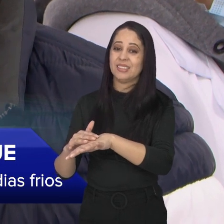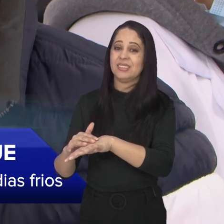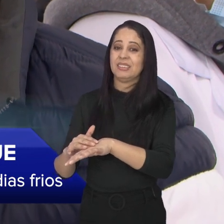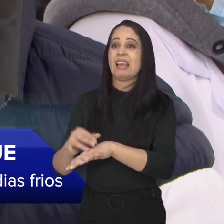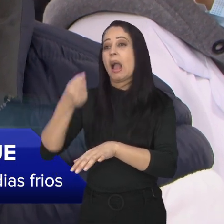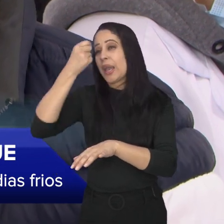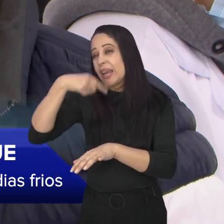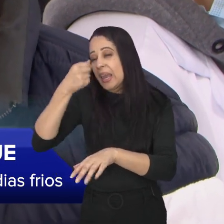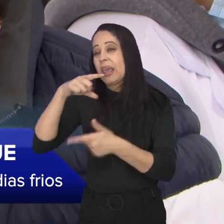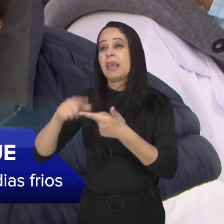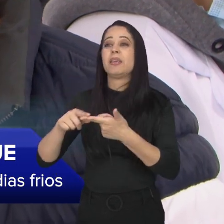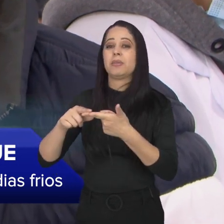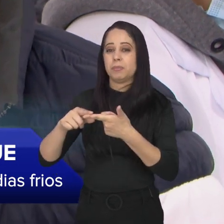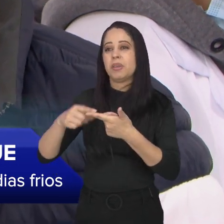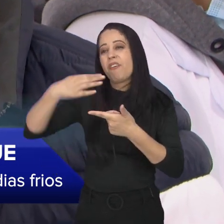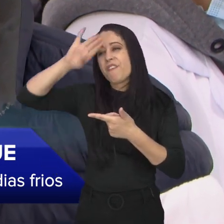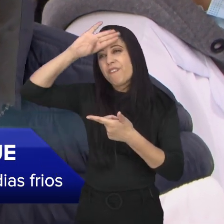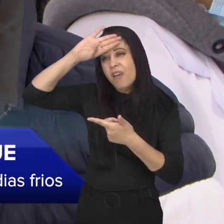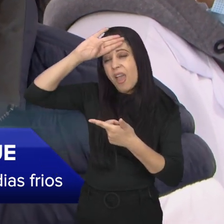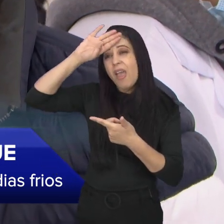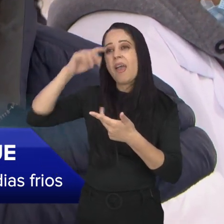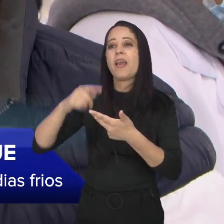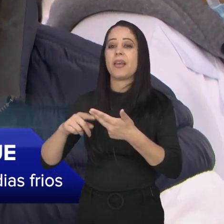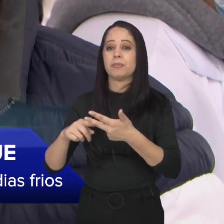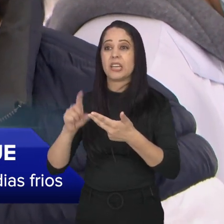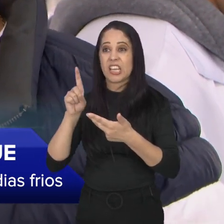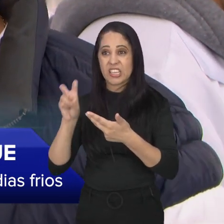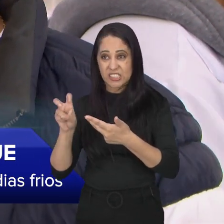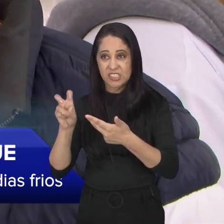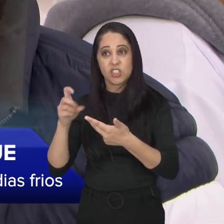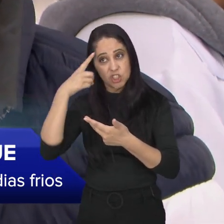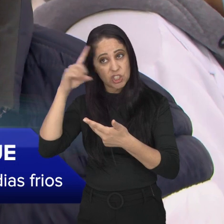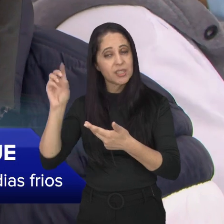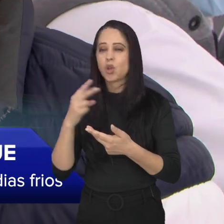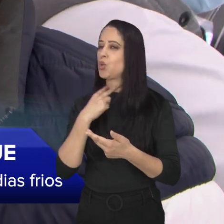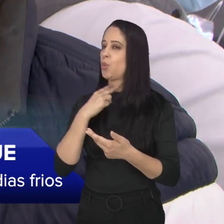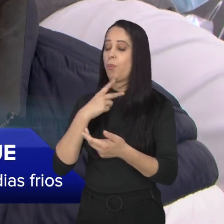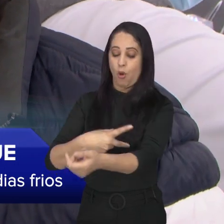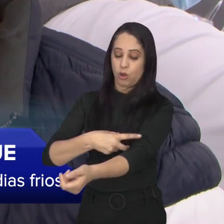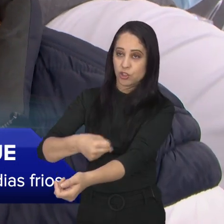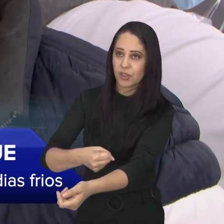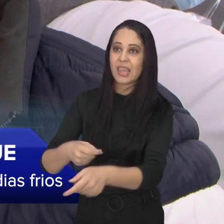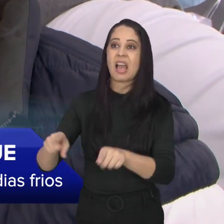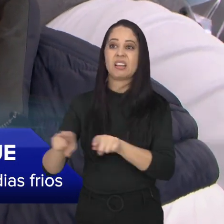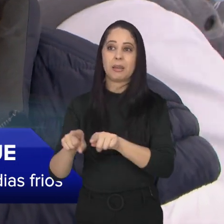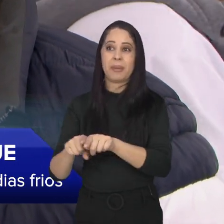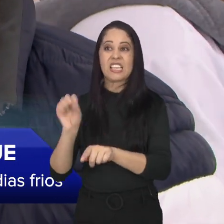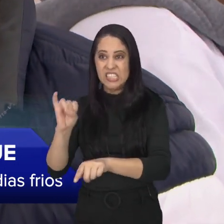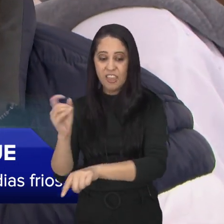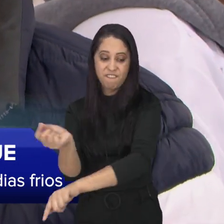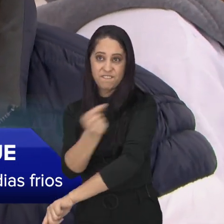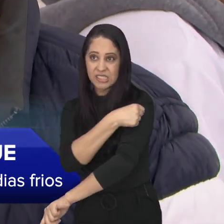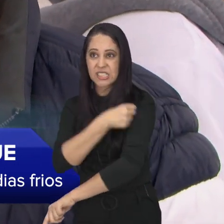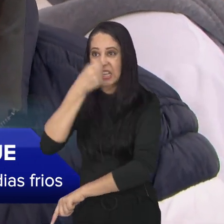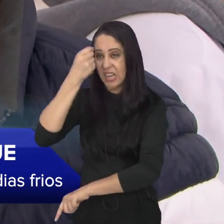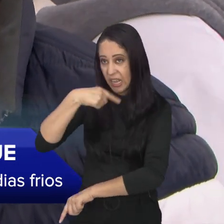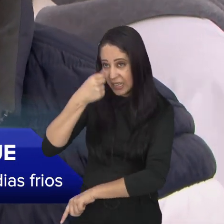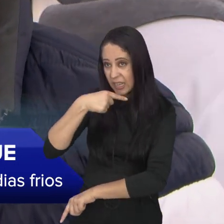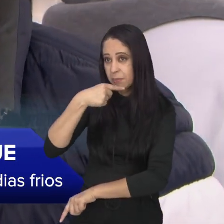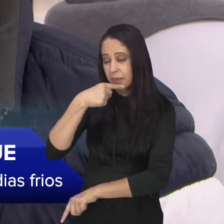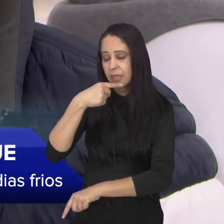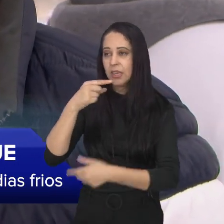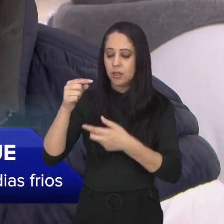legal. Além disso, o doador deve pesar mais de 50 quilos, deve trazer um documento com foto, ter dormido bem e não vir em